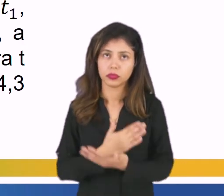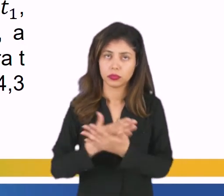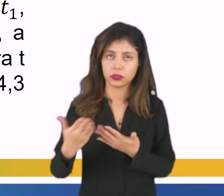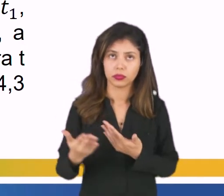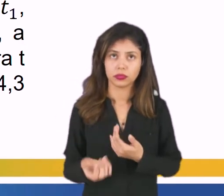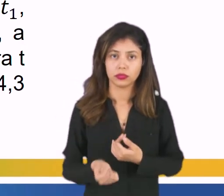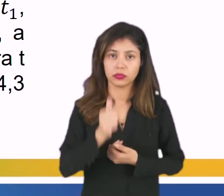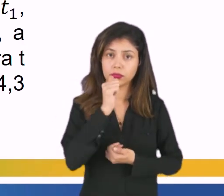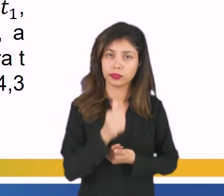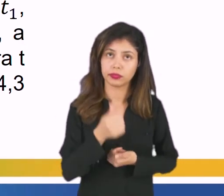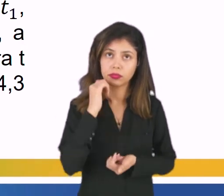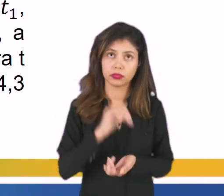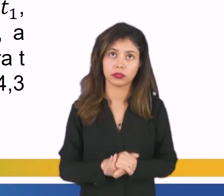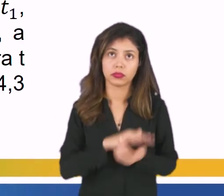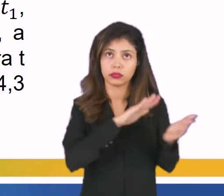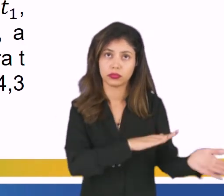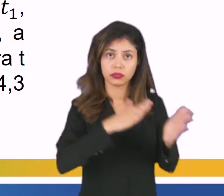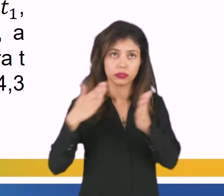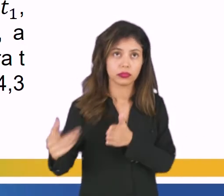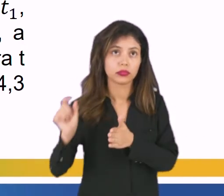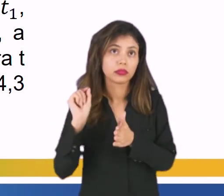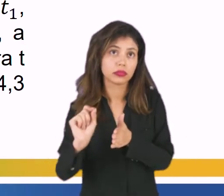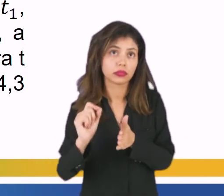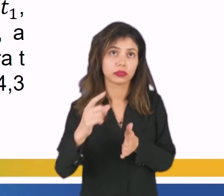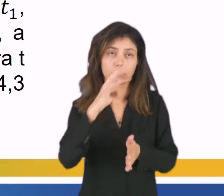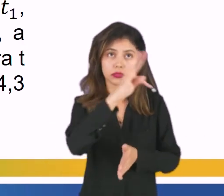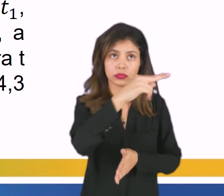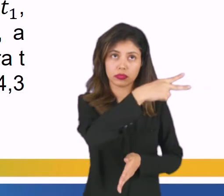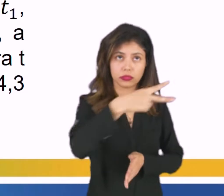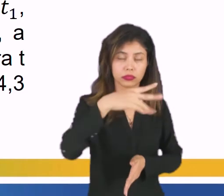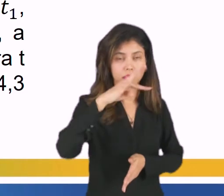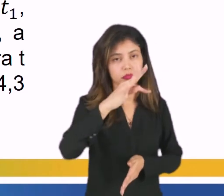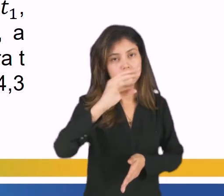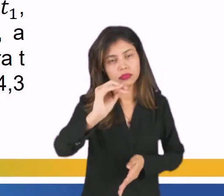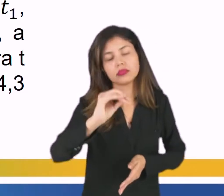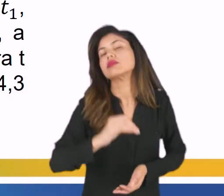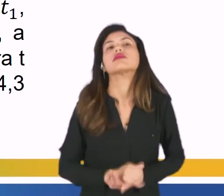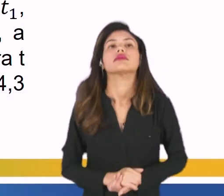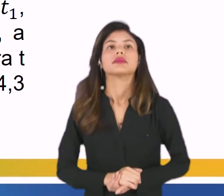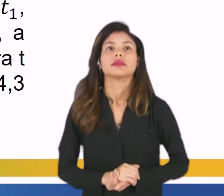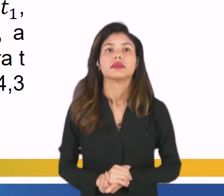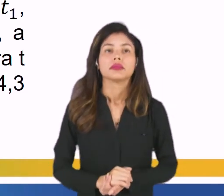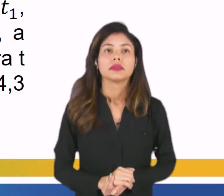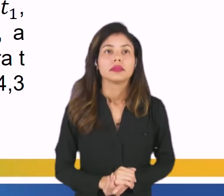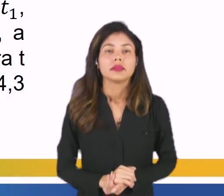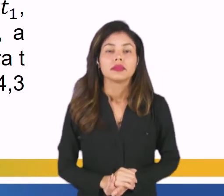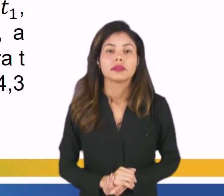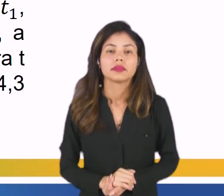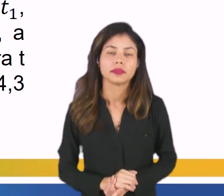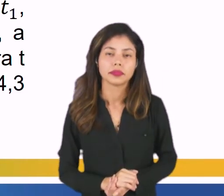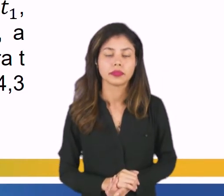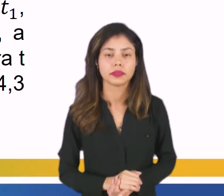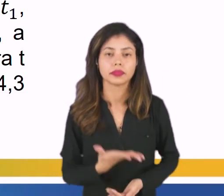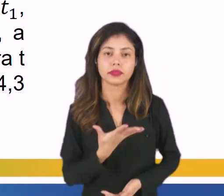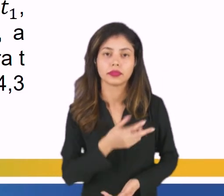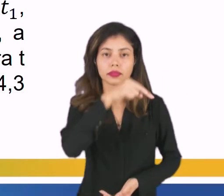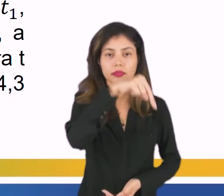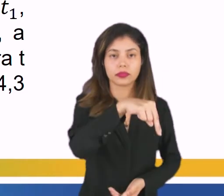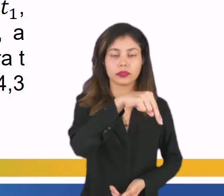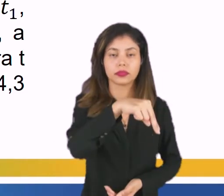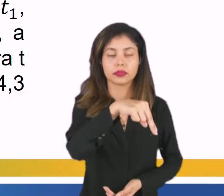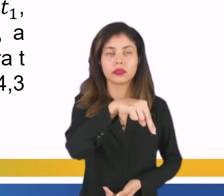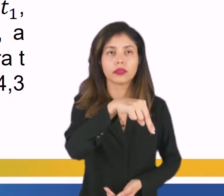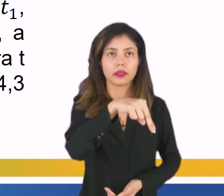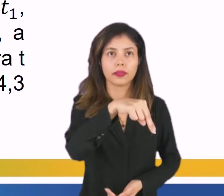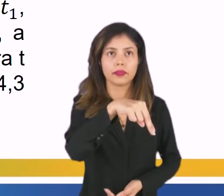começado a ingerir bebida alcoólica a partir de t, e esse tempo é inicial. N